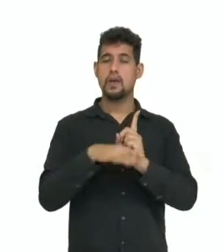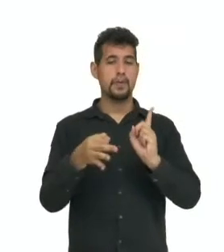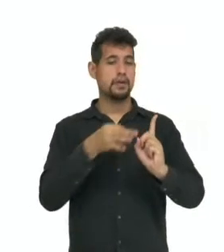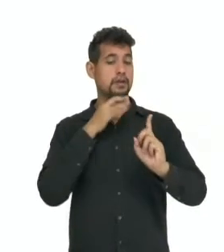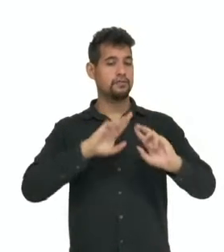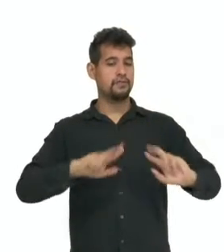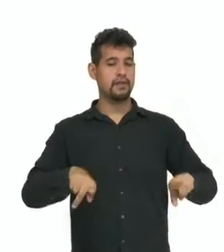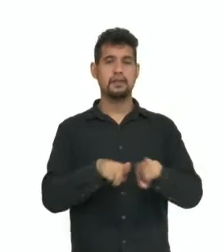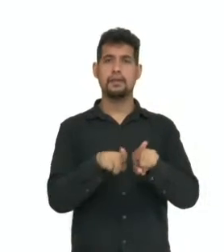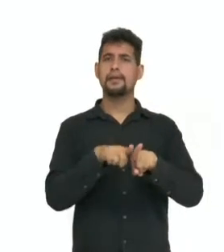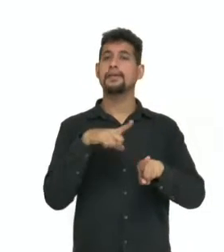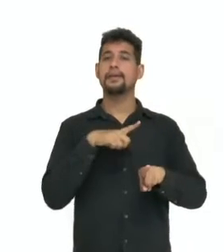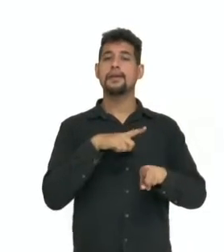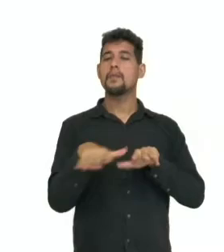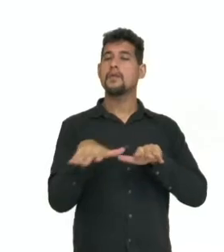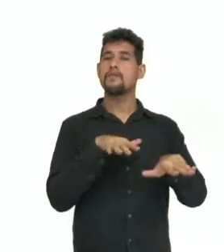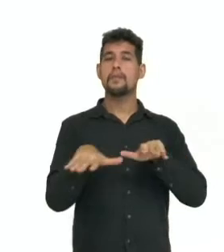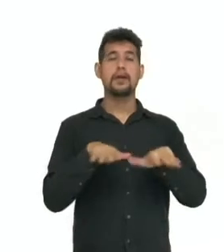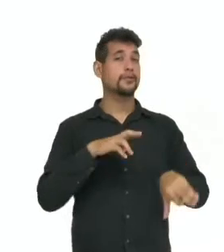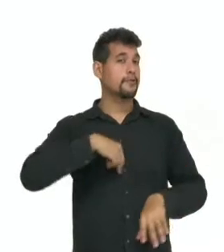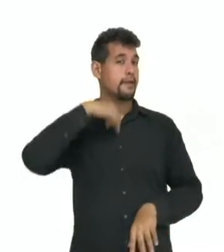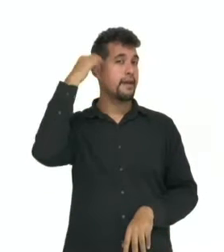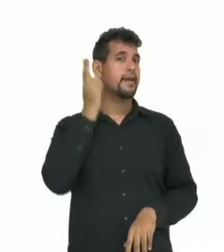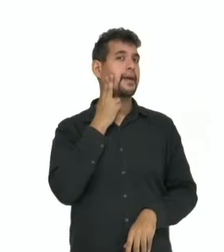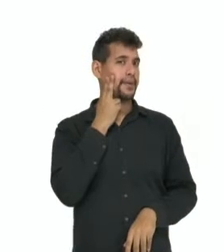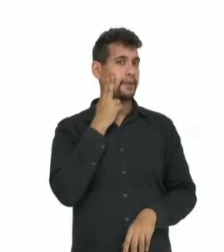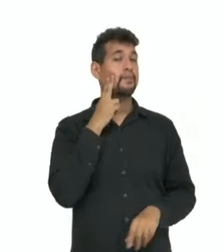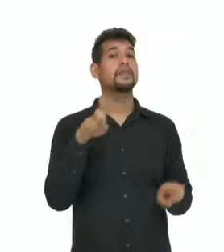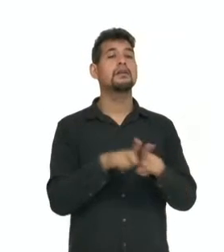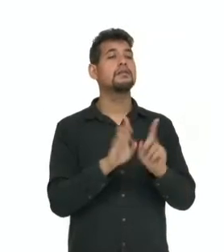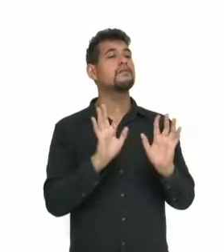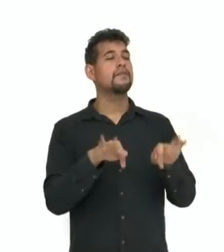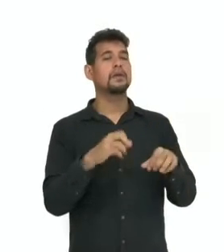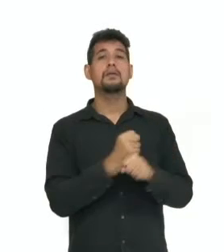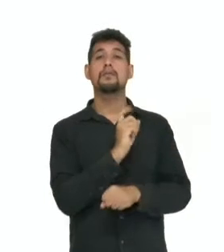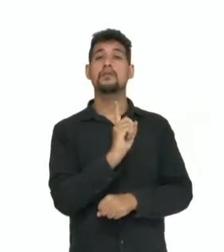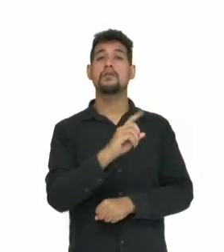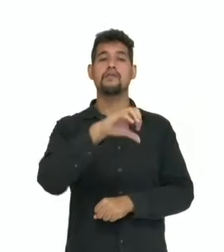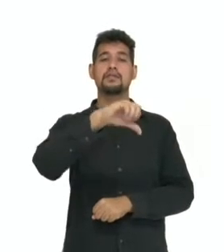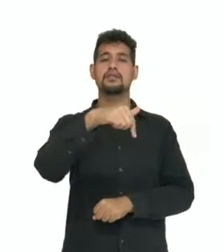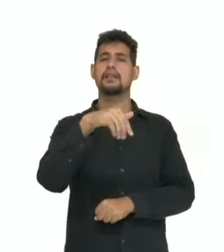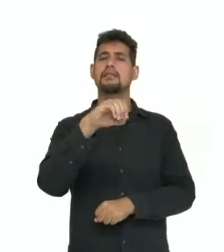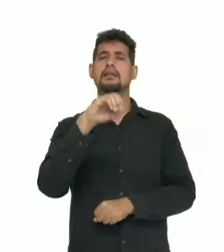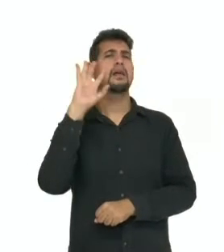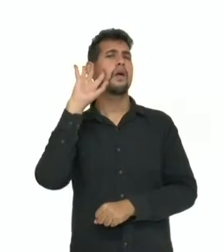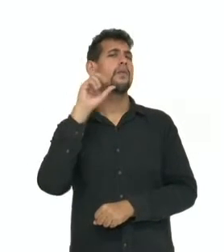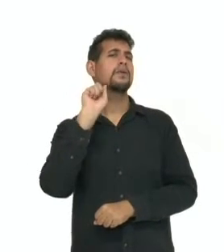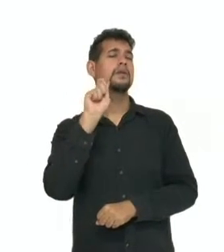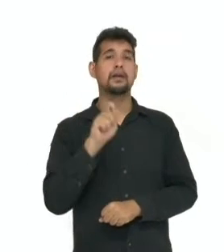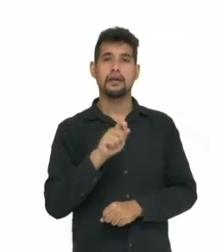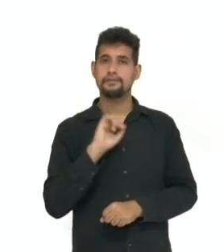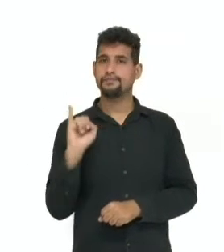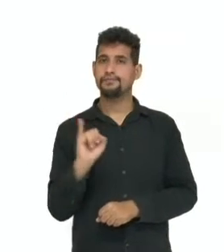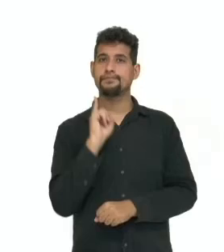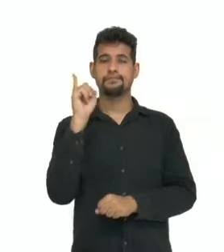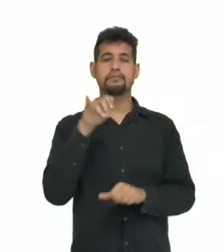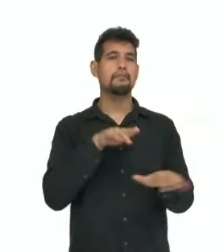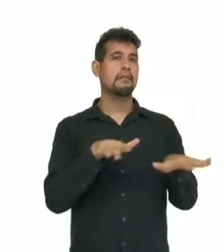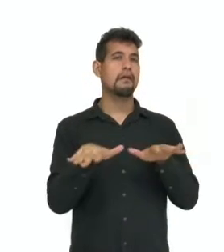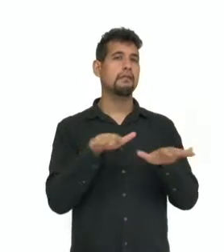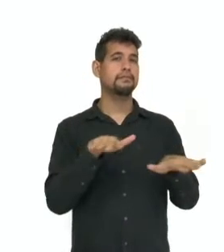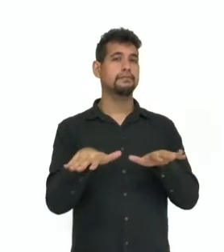a ela, incluindo aí o movimento negro. No fim dos anos 1970, surgiu com importância o